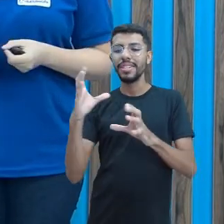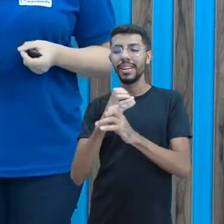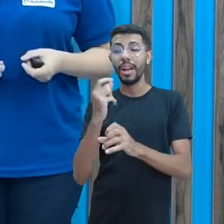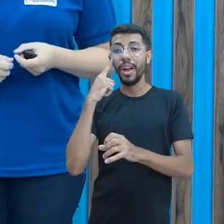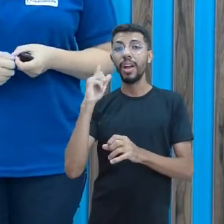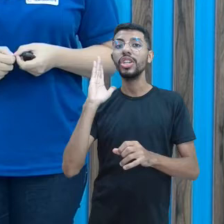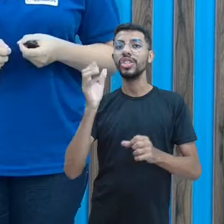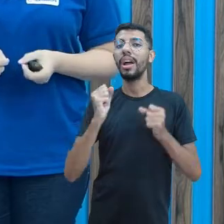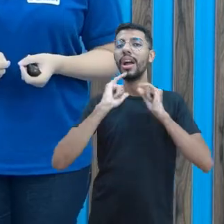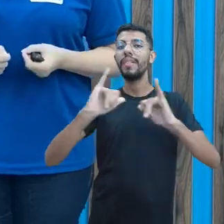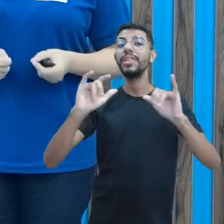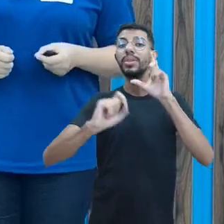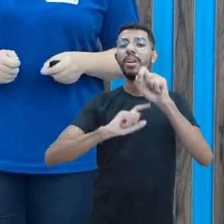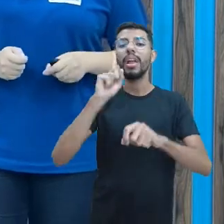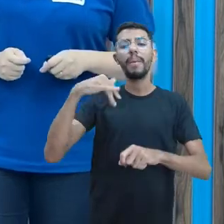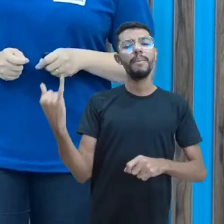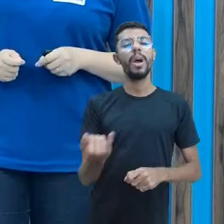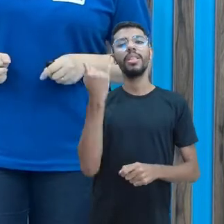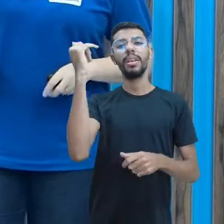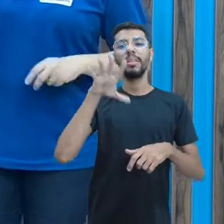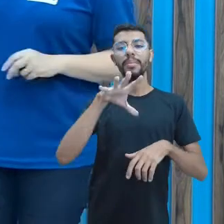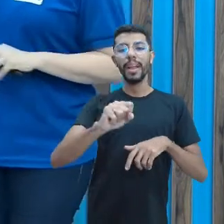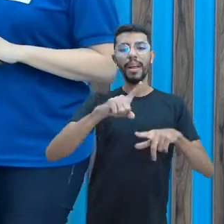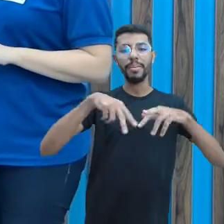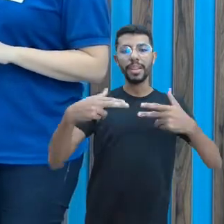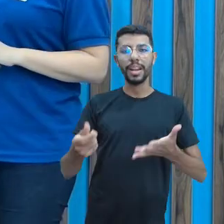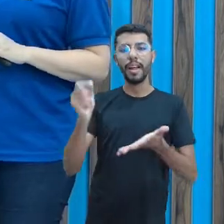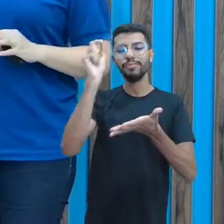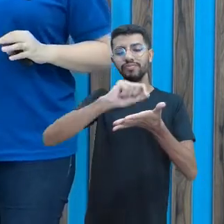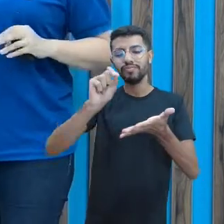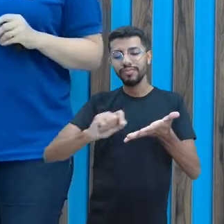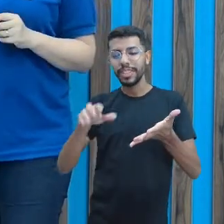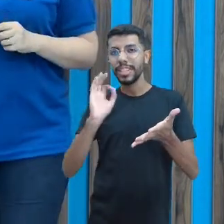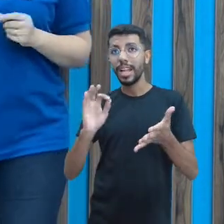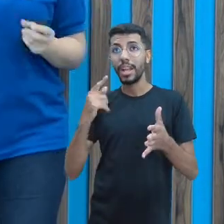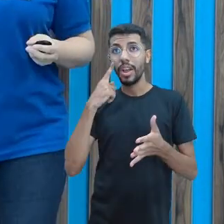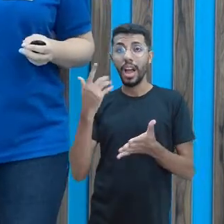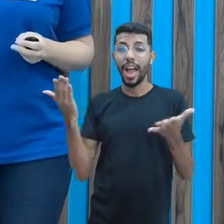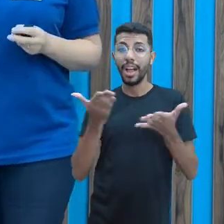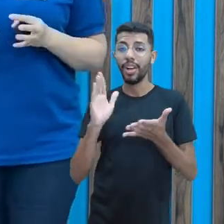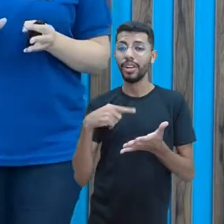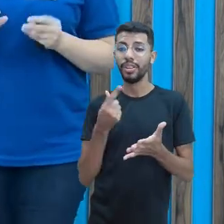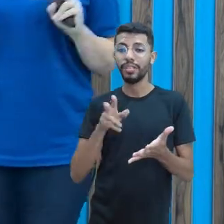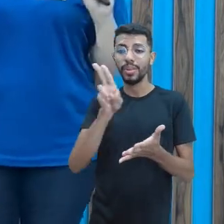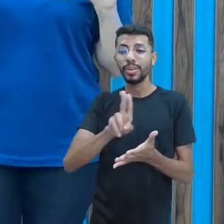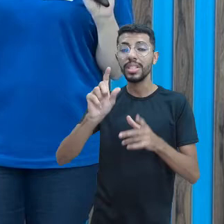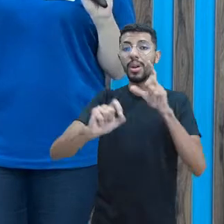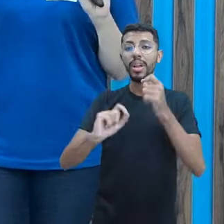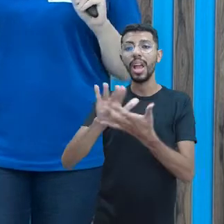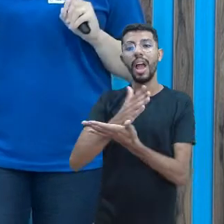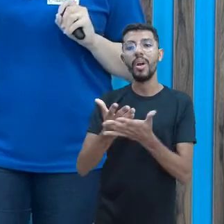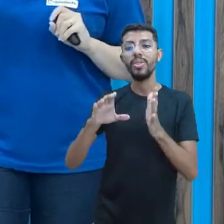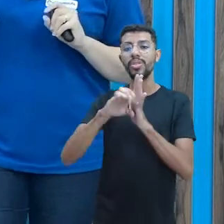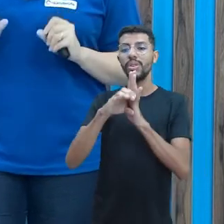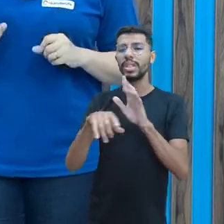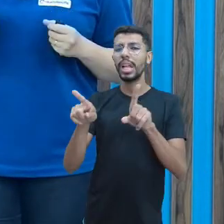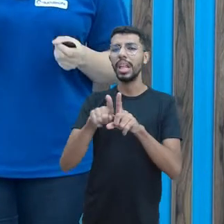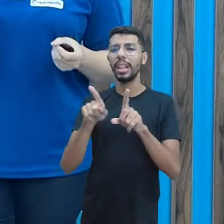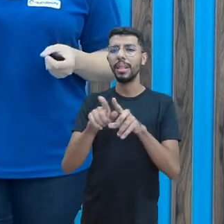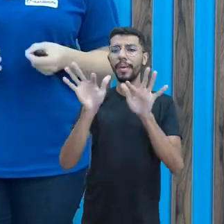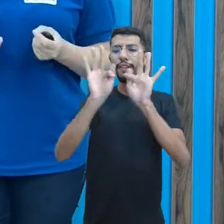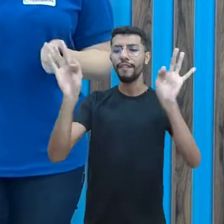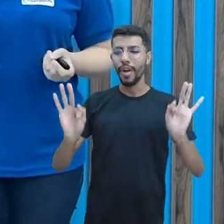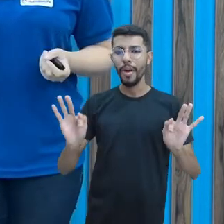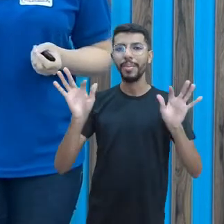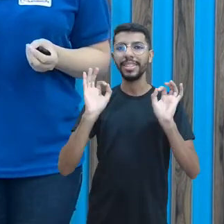seus materiais para fazer as anotações, tá? A partir de agora a gente vai utilizar alguns conceitos e algumas fórmulas, né, que